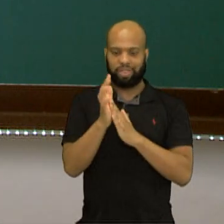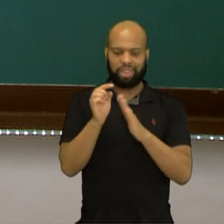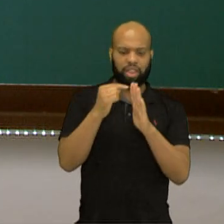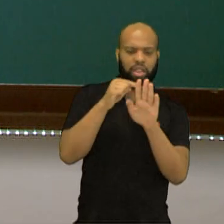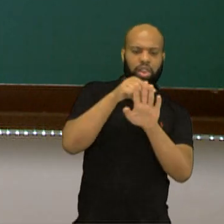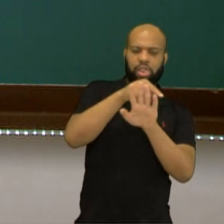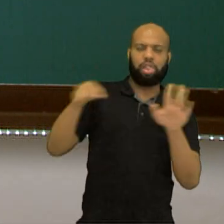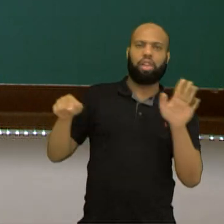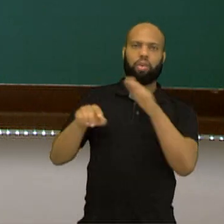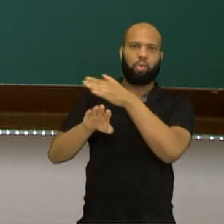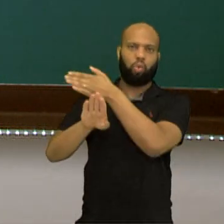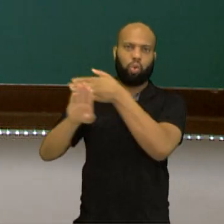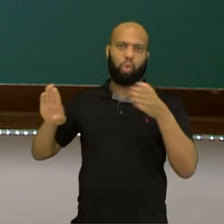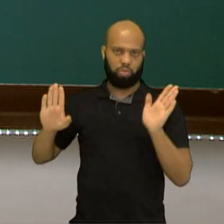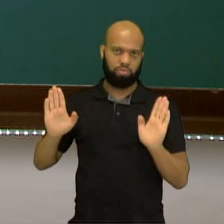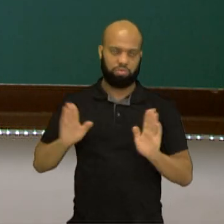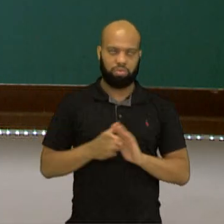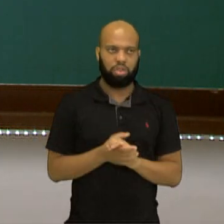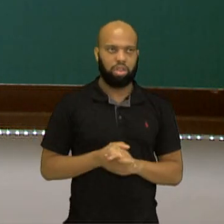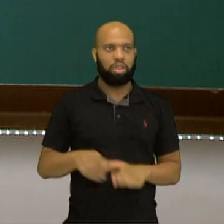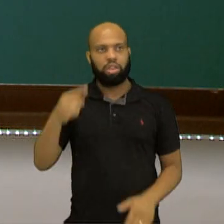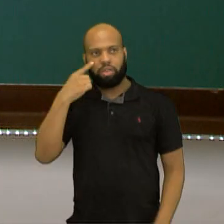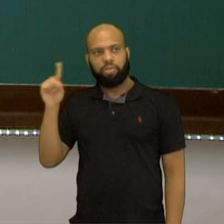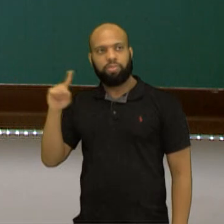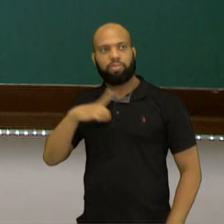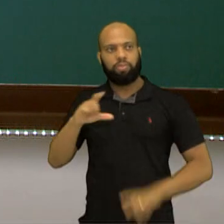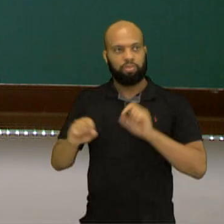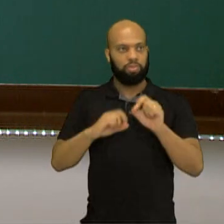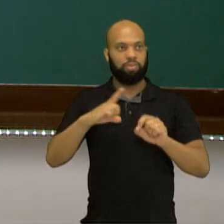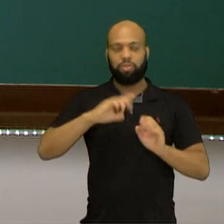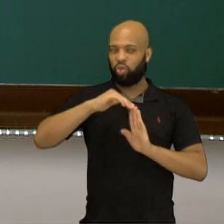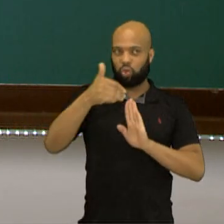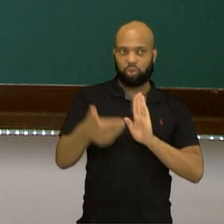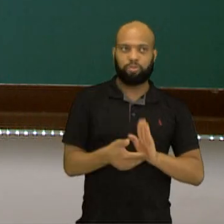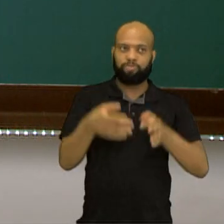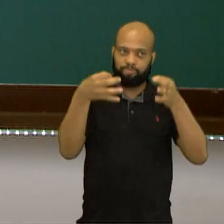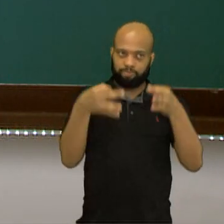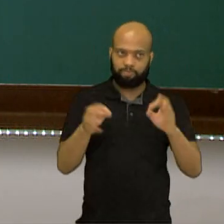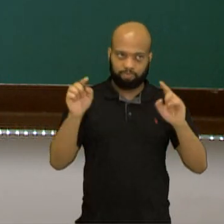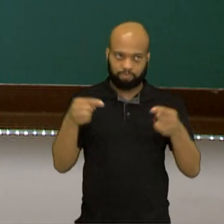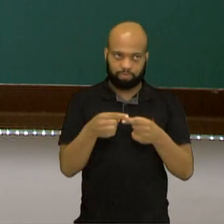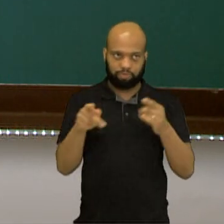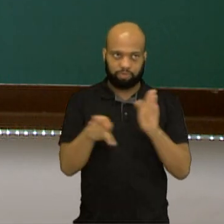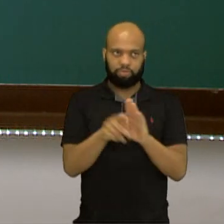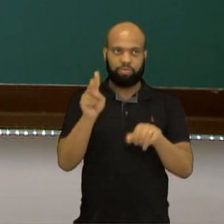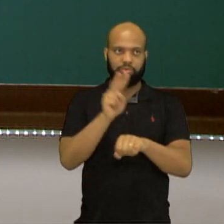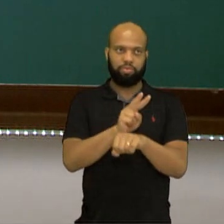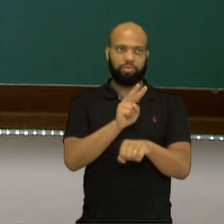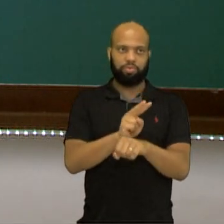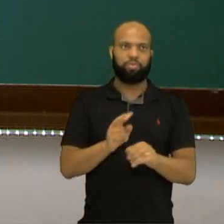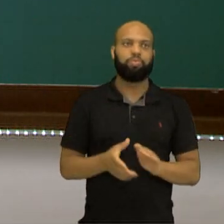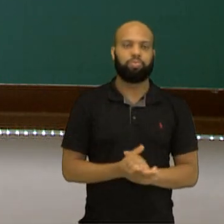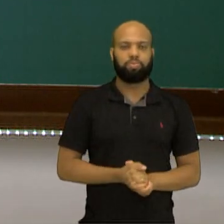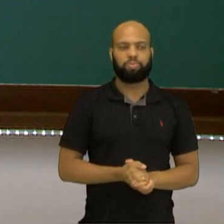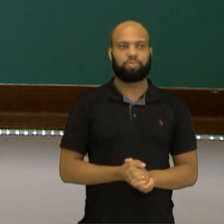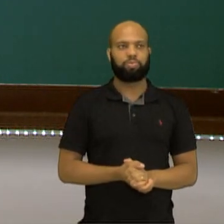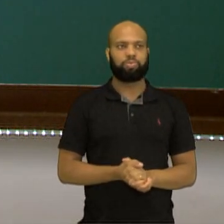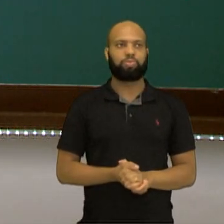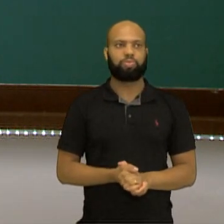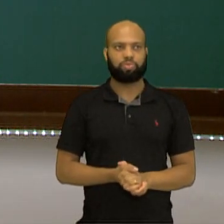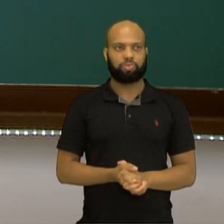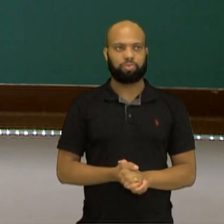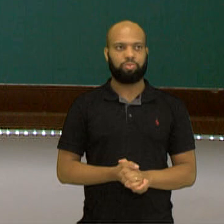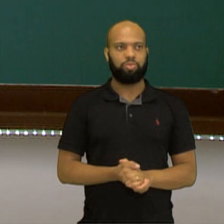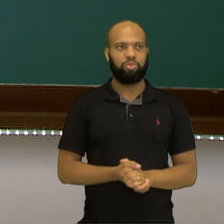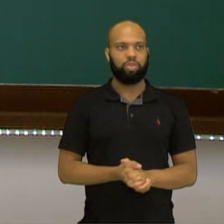ó, cortada nos dedos. E ela aqui está com todo o equipamento de proteção, tá? A única